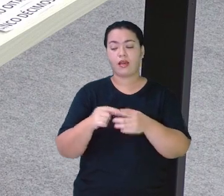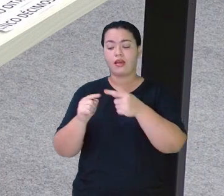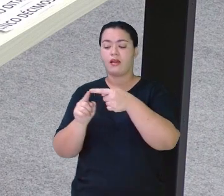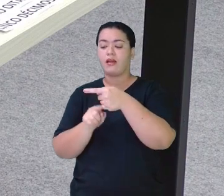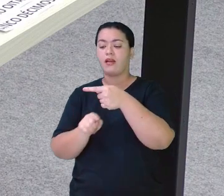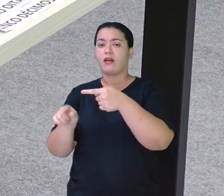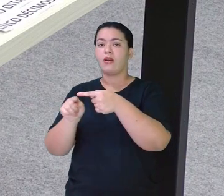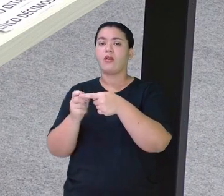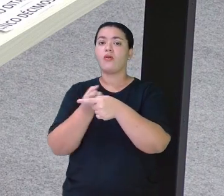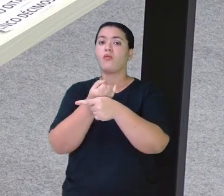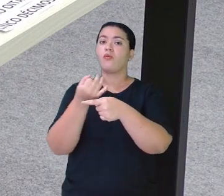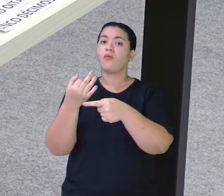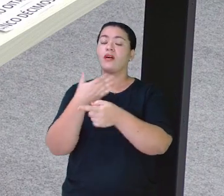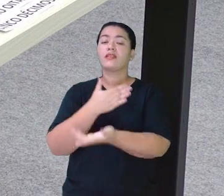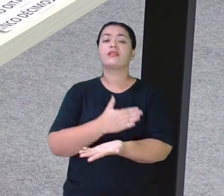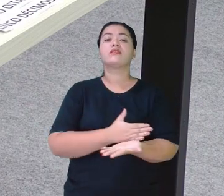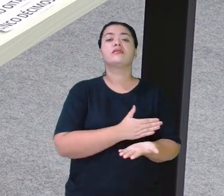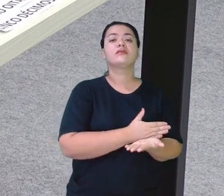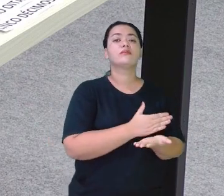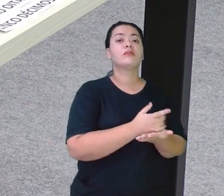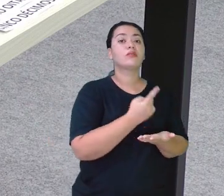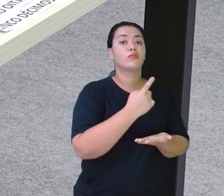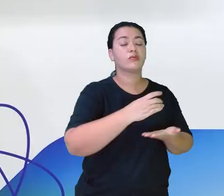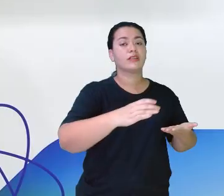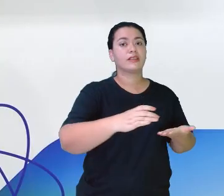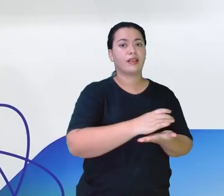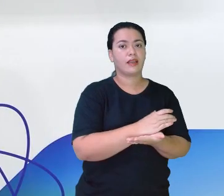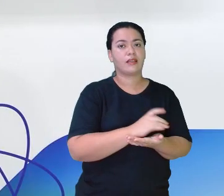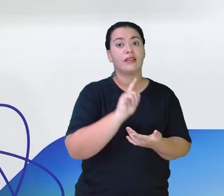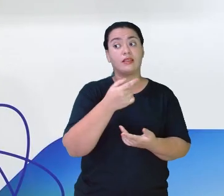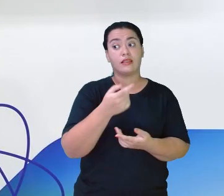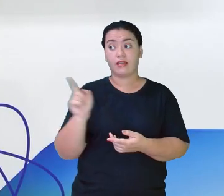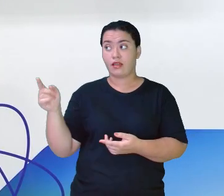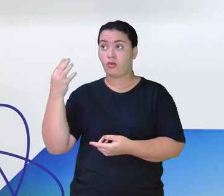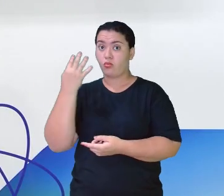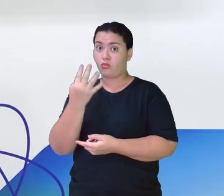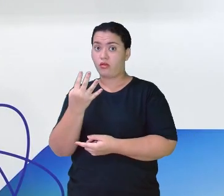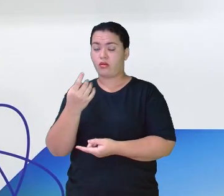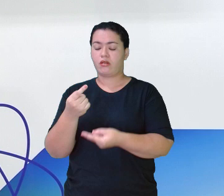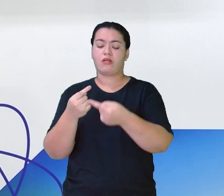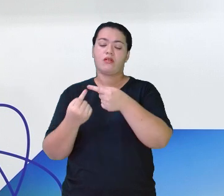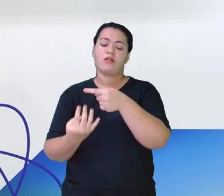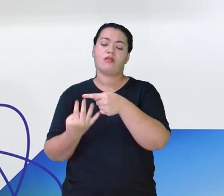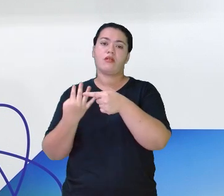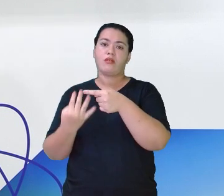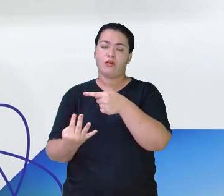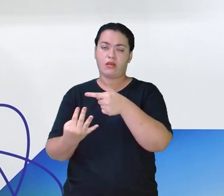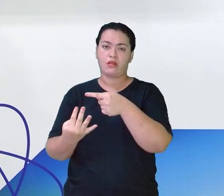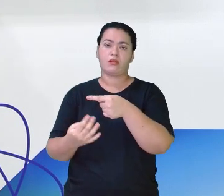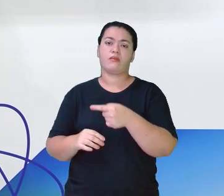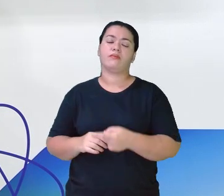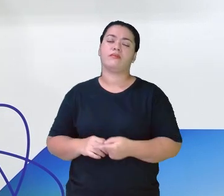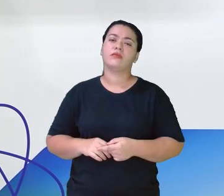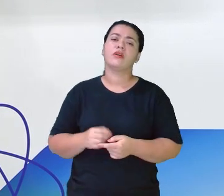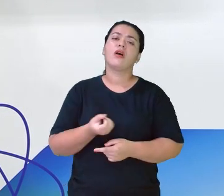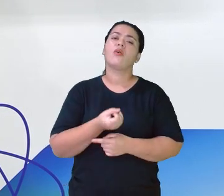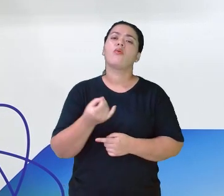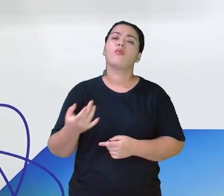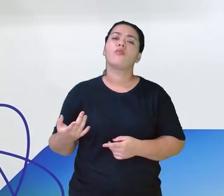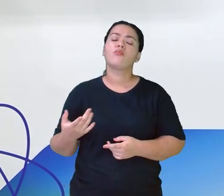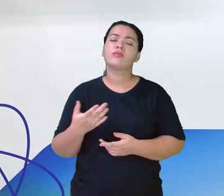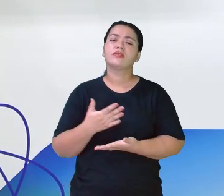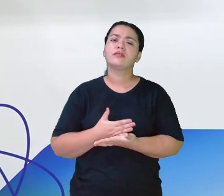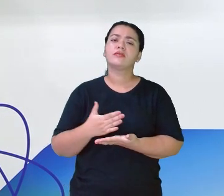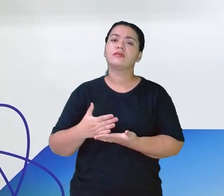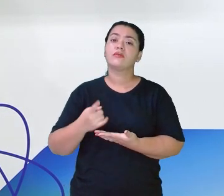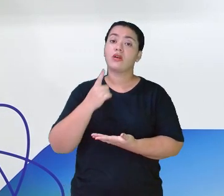em quantas partes eu dividi o meu inteiro. Nesse caso aqui, ó, em quantas partes eu dividi o meu